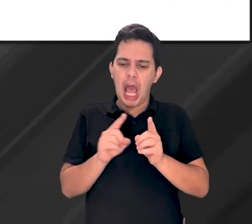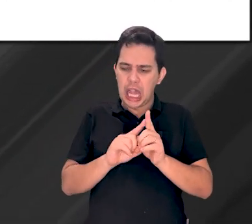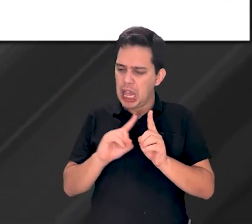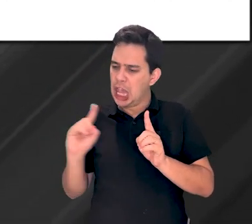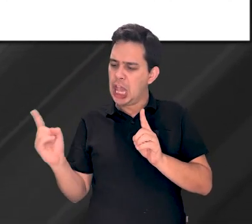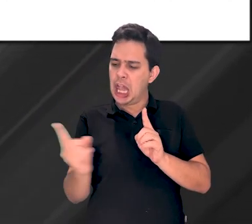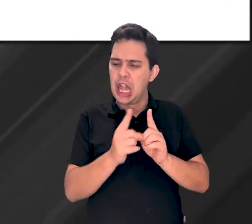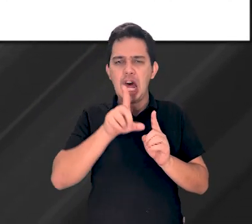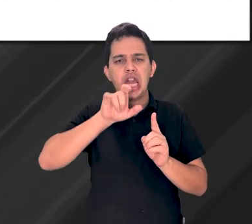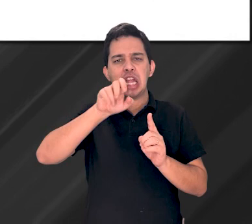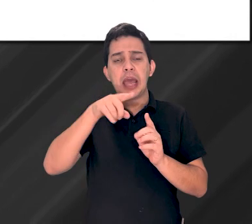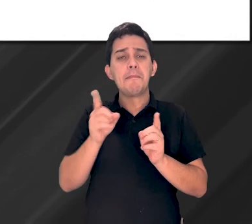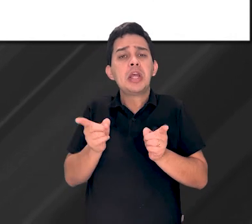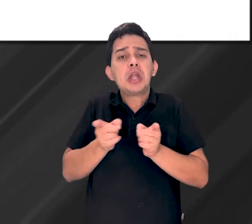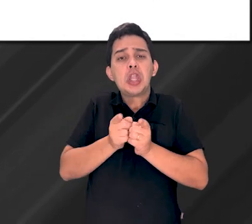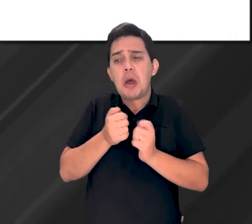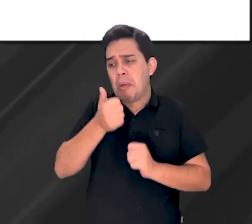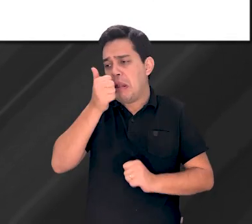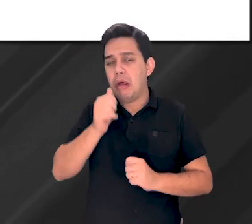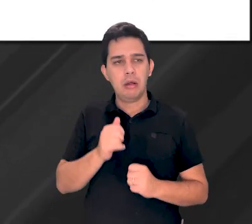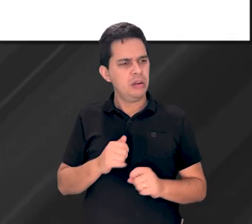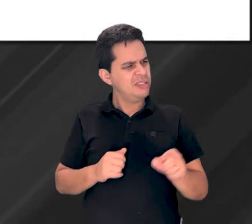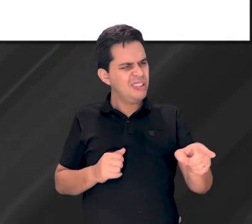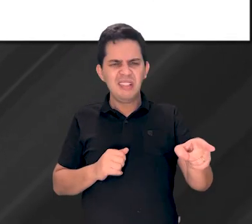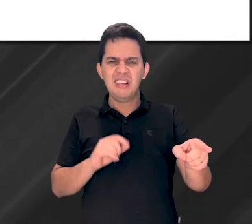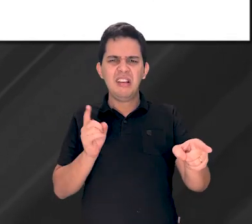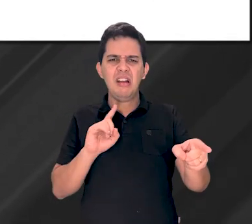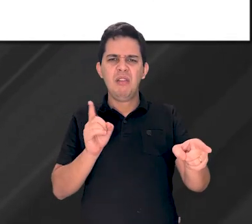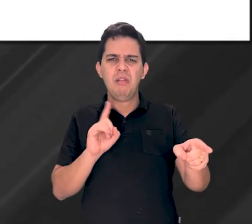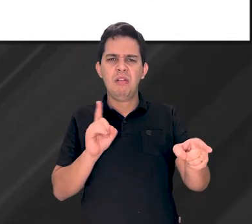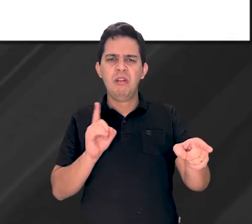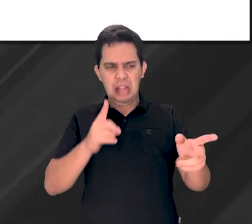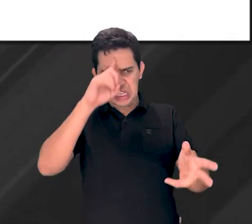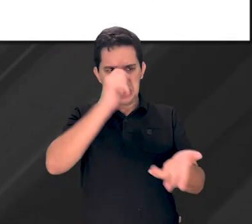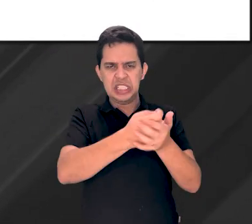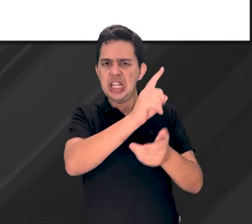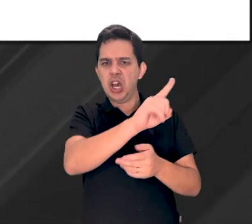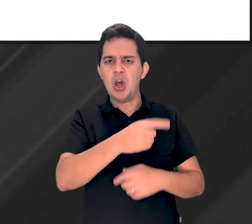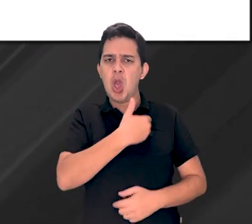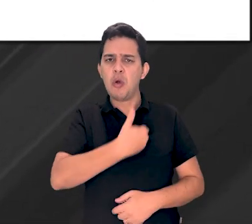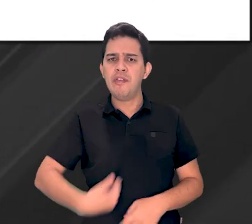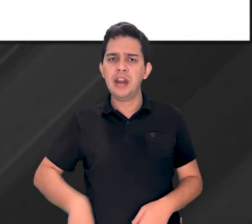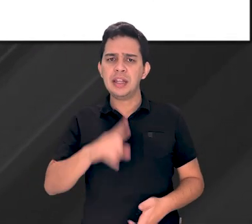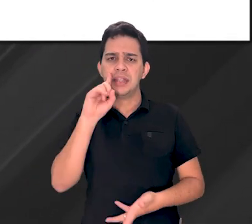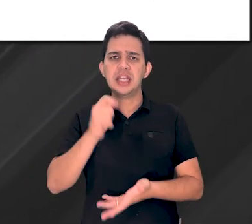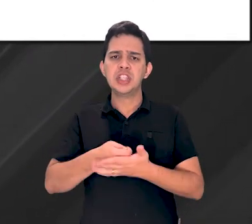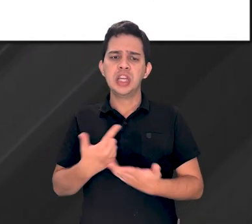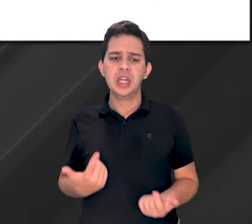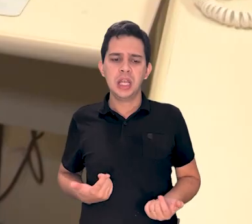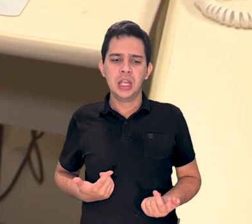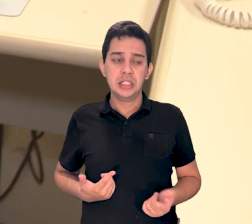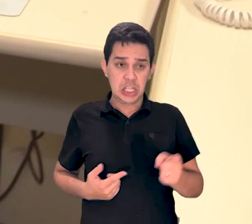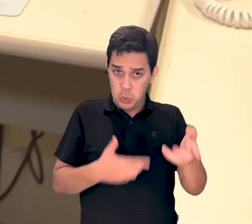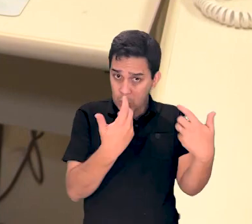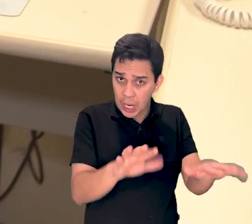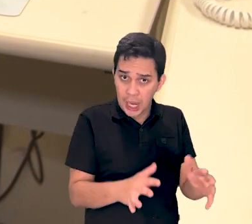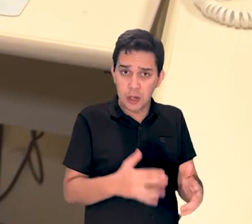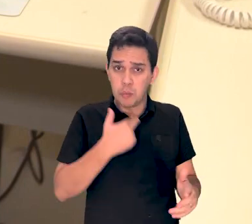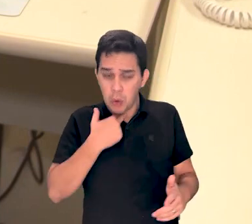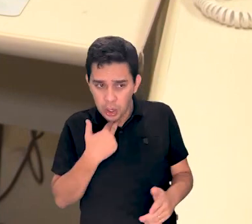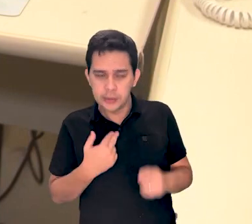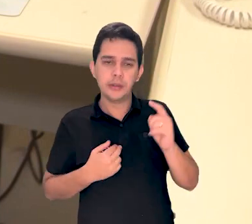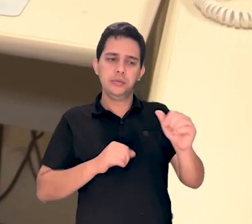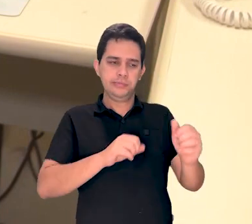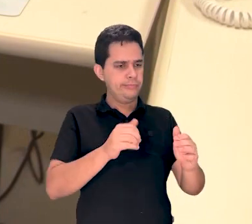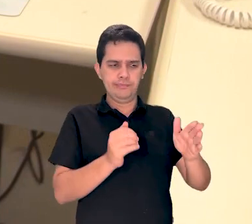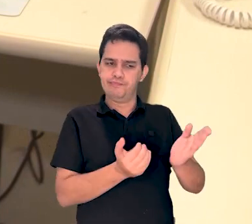público se ele faz isso ele não tem que ser o concessionário de serviços é preciso fazer uma nova licitação seria muito